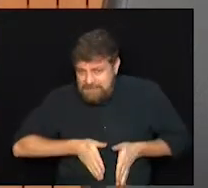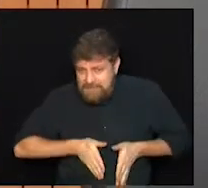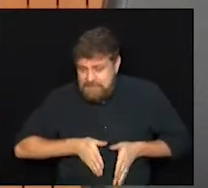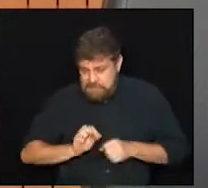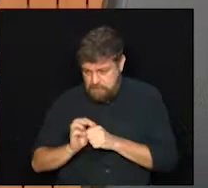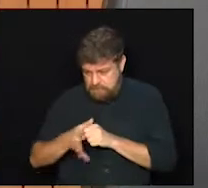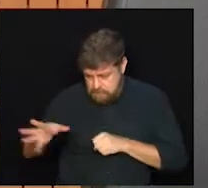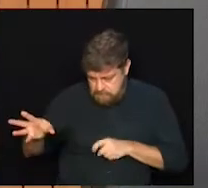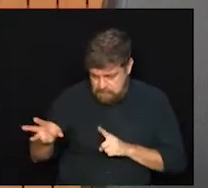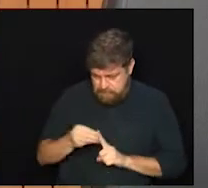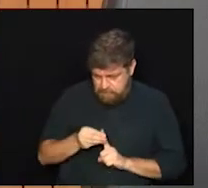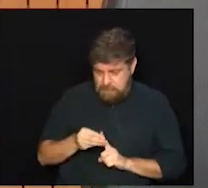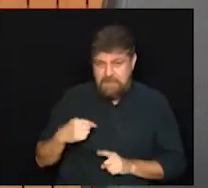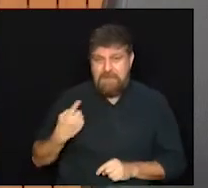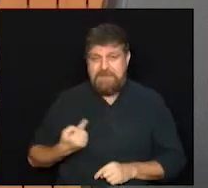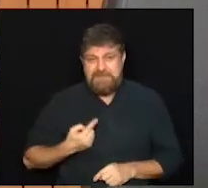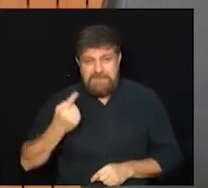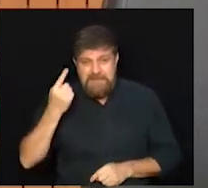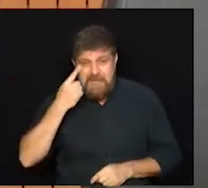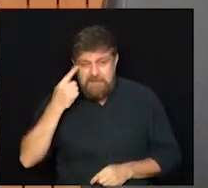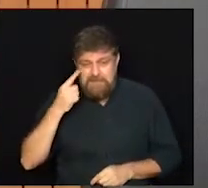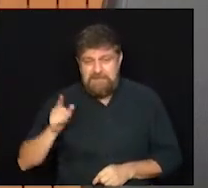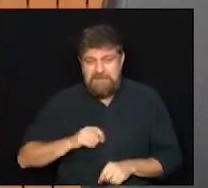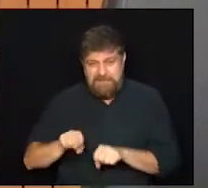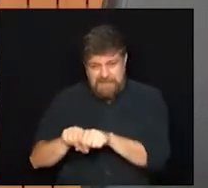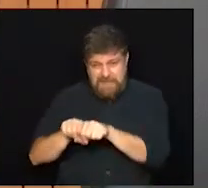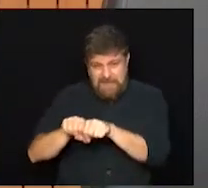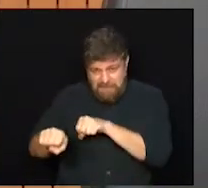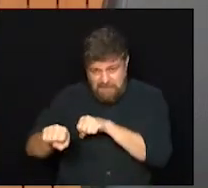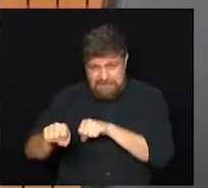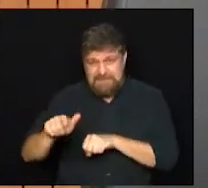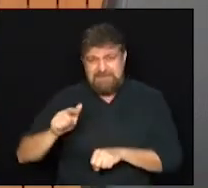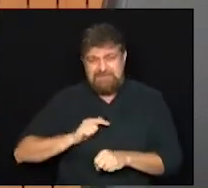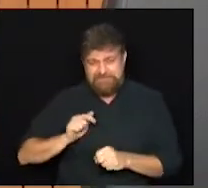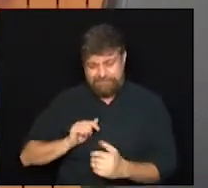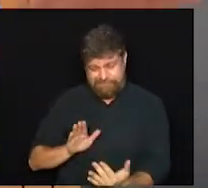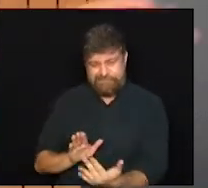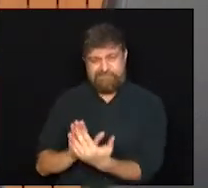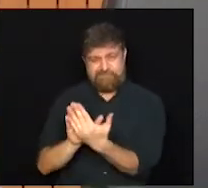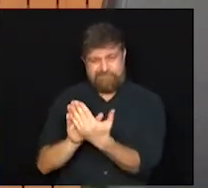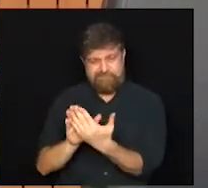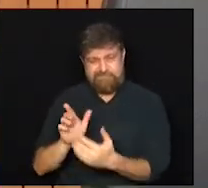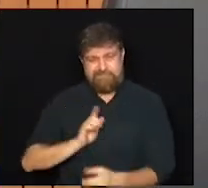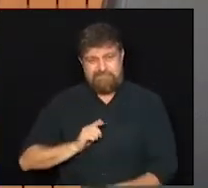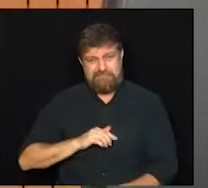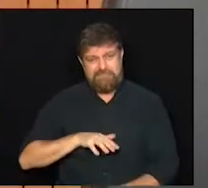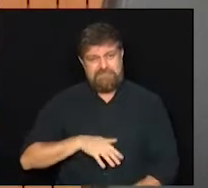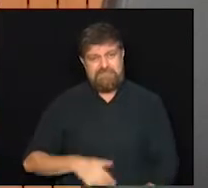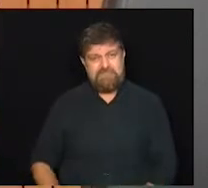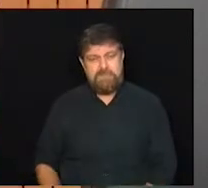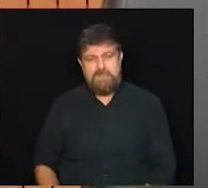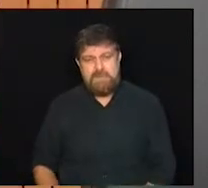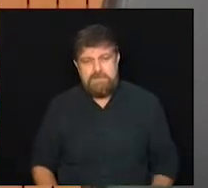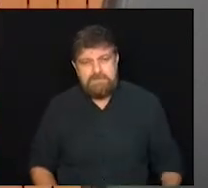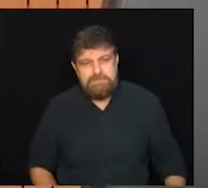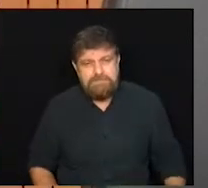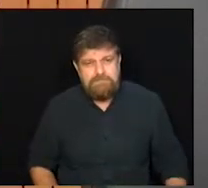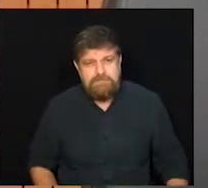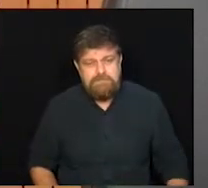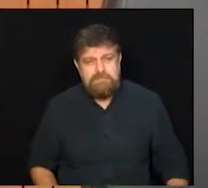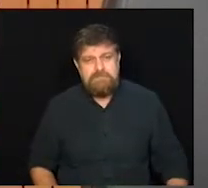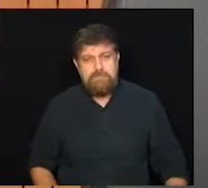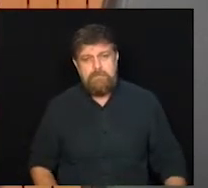estamos observando impacto na formação, né, dos estudantes em todos os níveis, né? Pelo